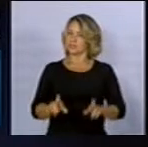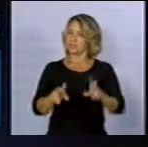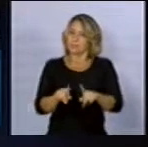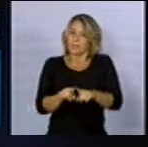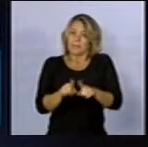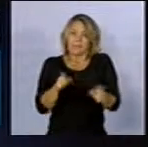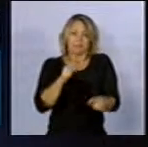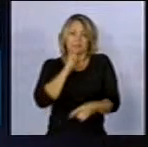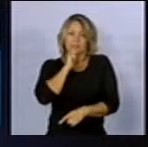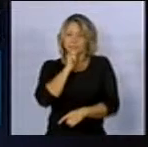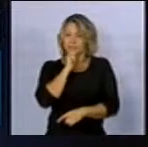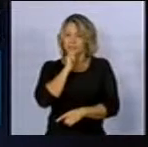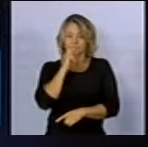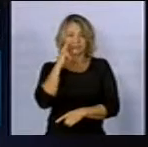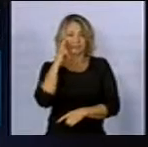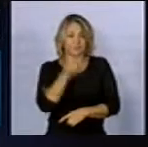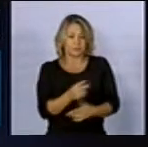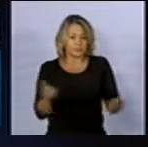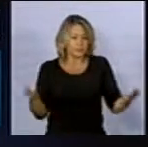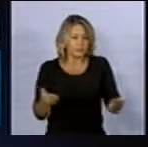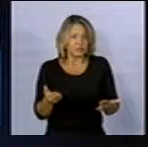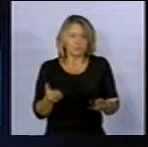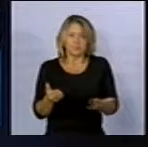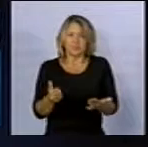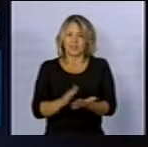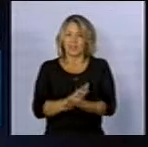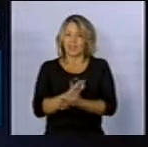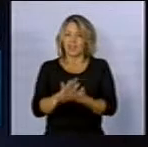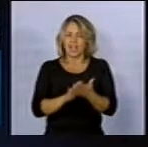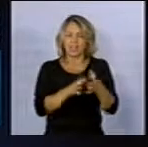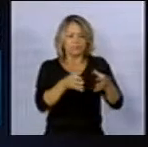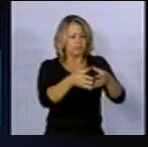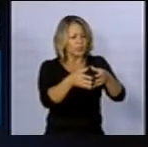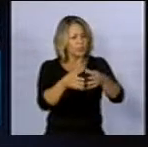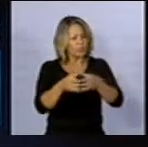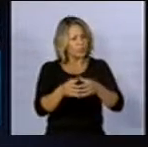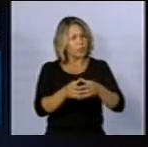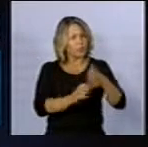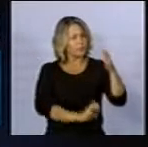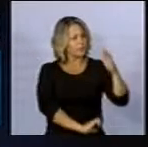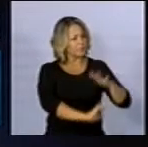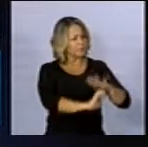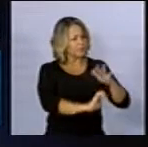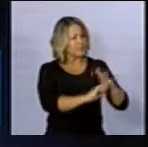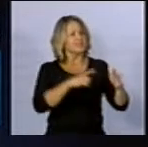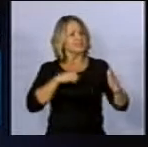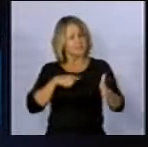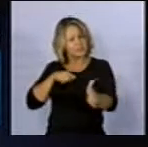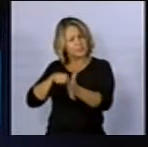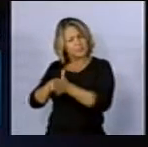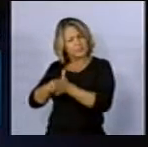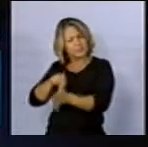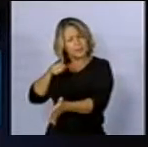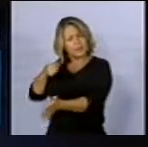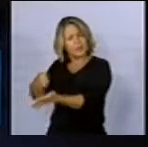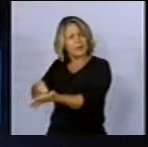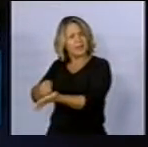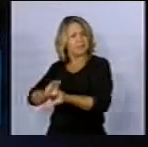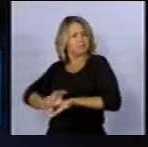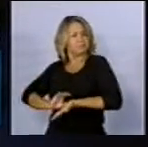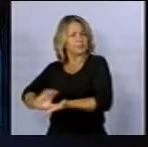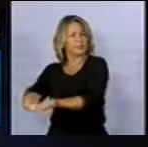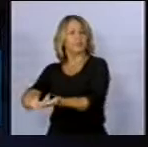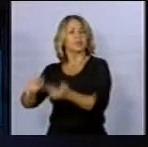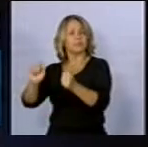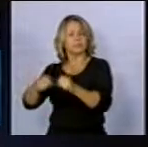Não vimos até dia de hoje nenhum órgão investir Numa pesquisa para divulgar isso